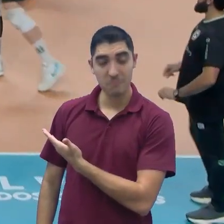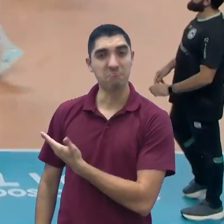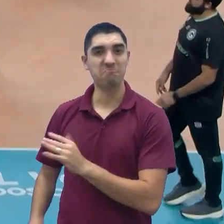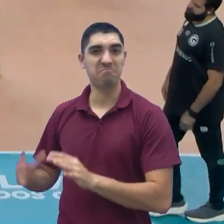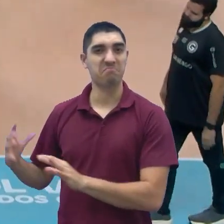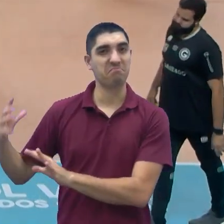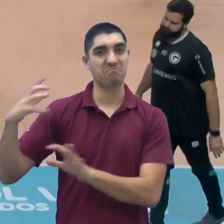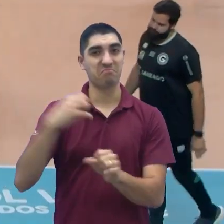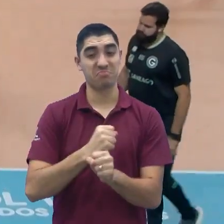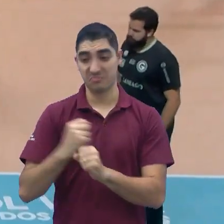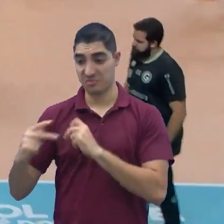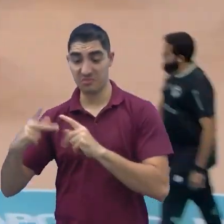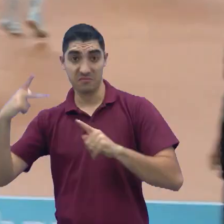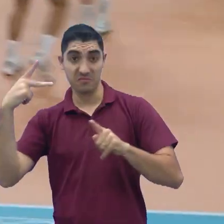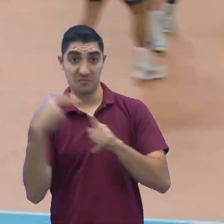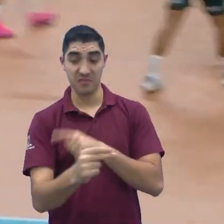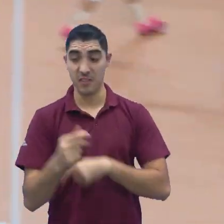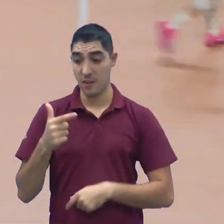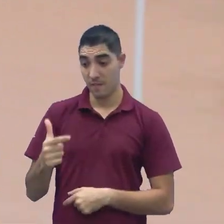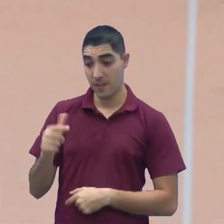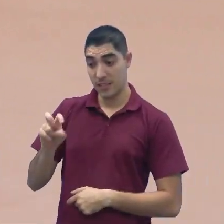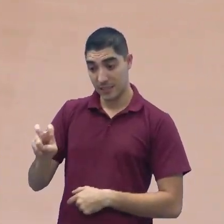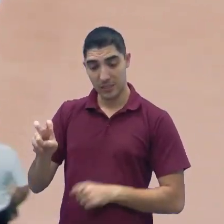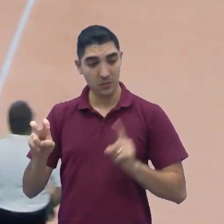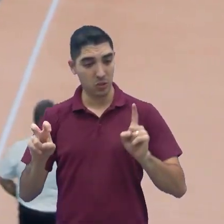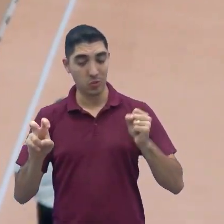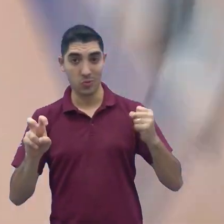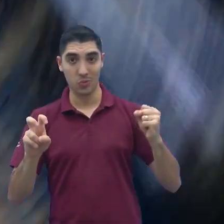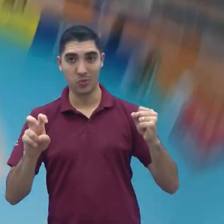set para o São José em 25-18.